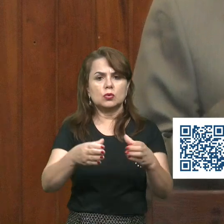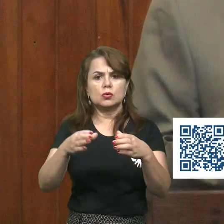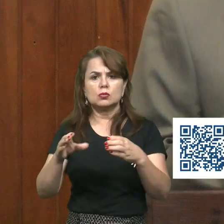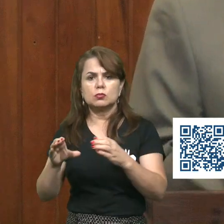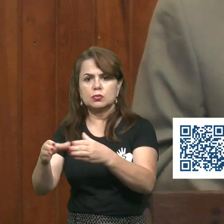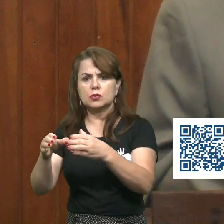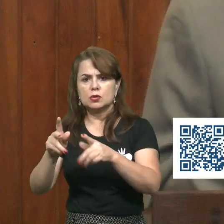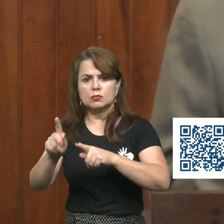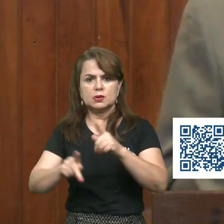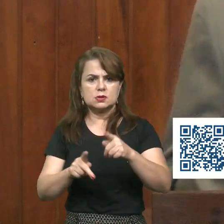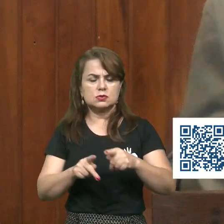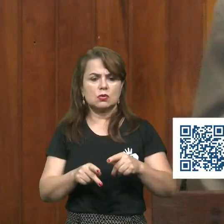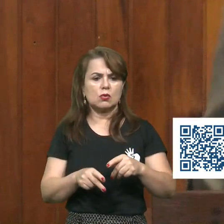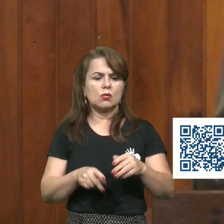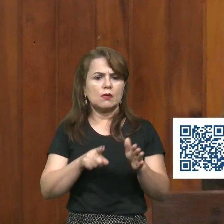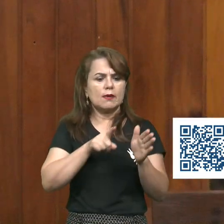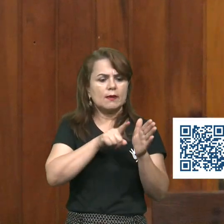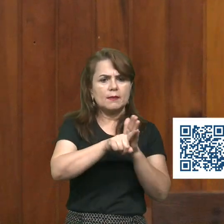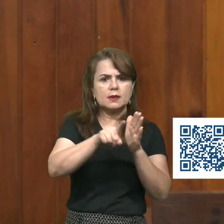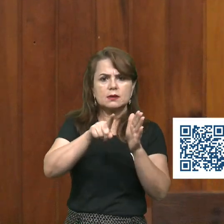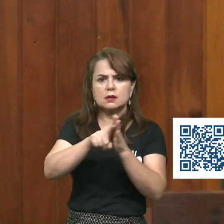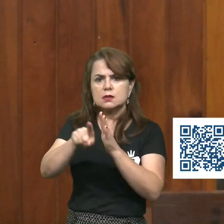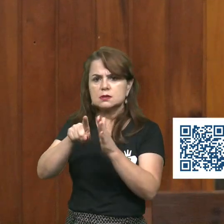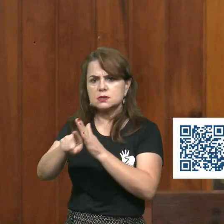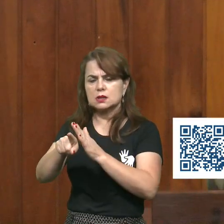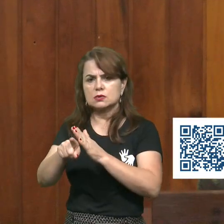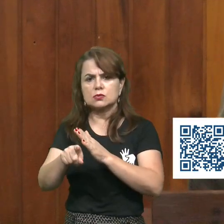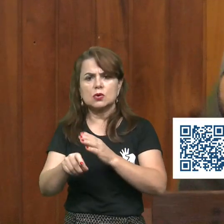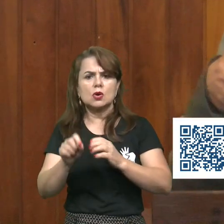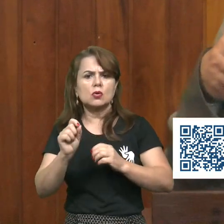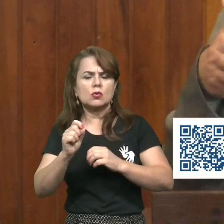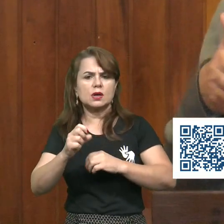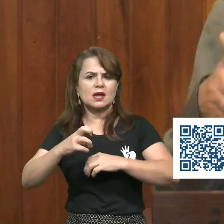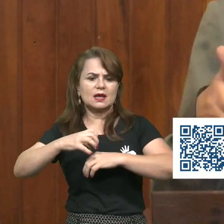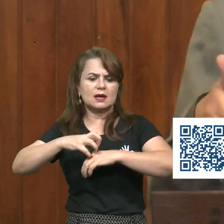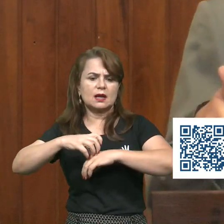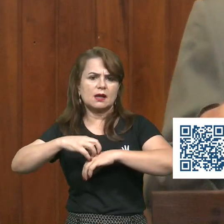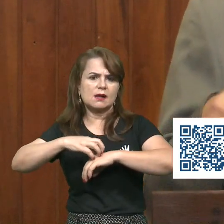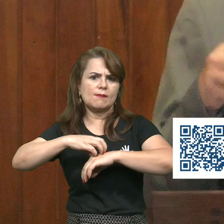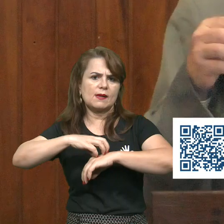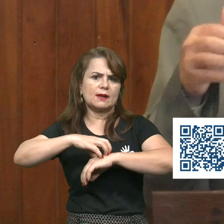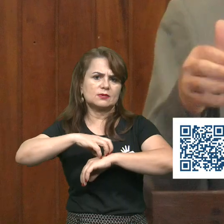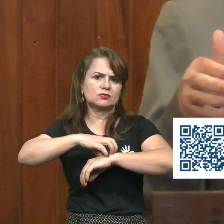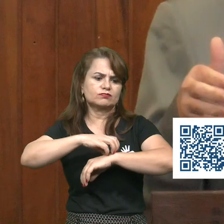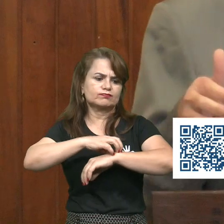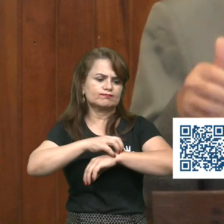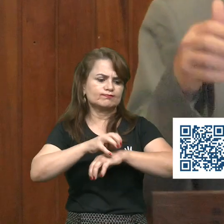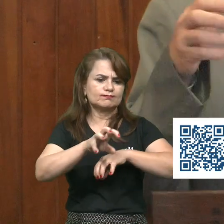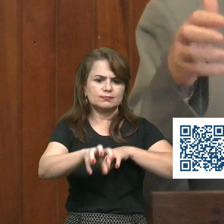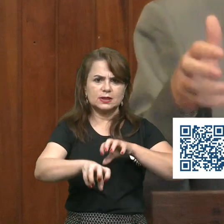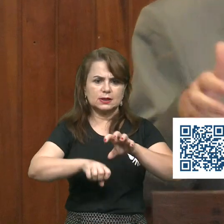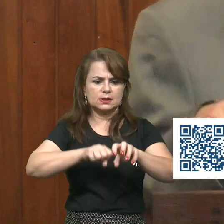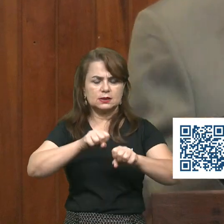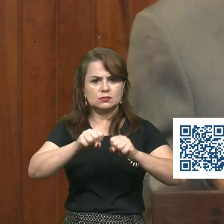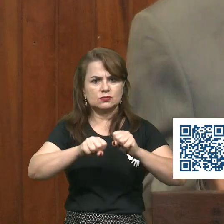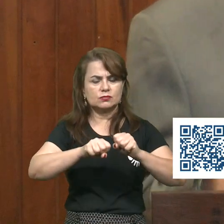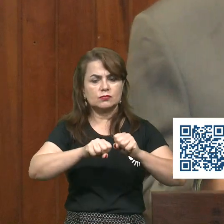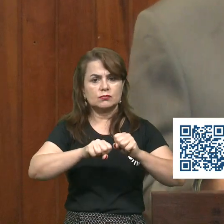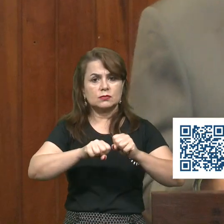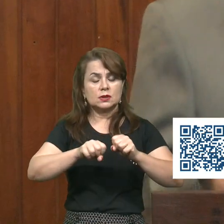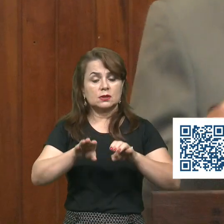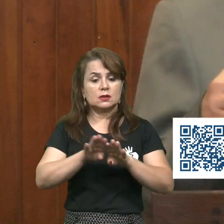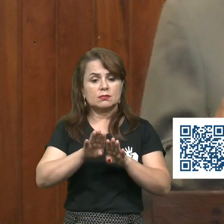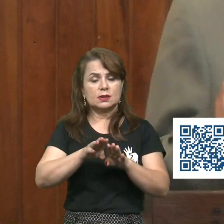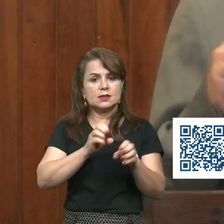fazendo varredura e captura dos carrapatos nas margens dos rios próximos e realizando